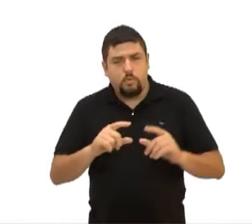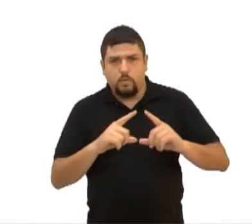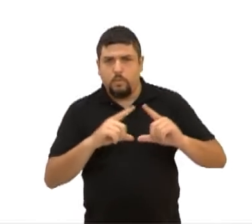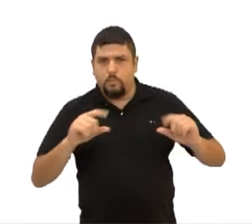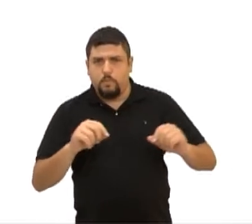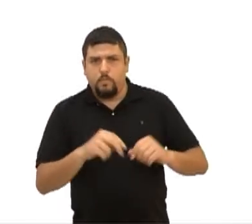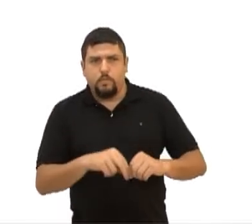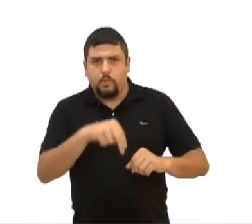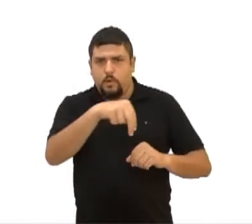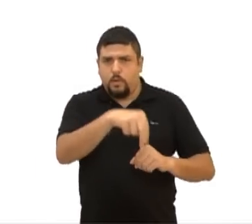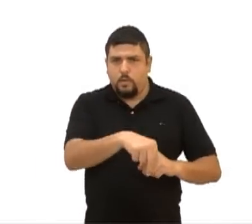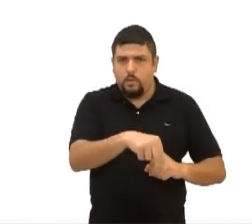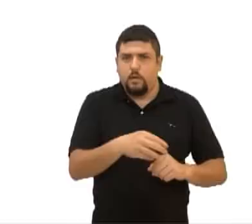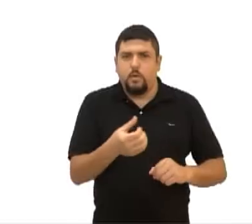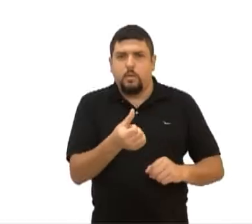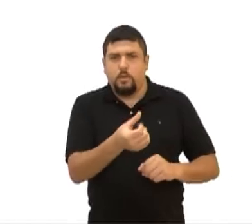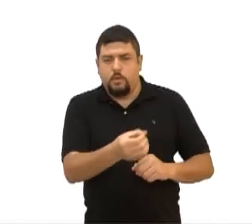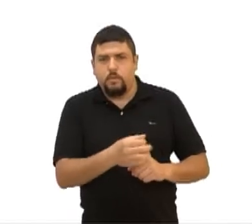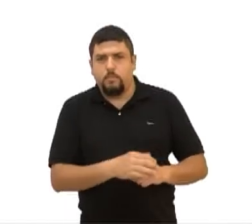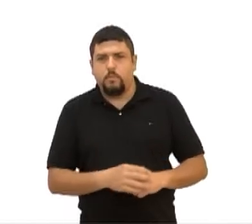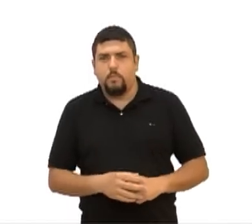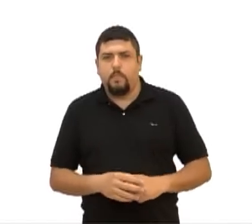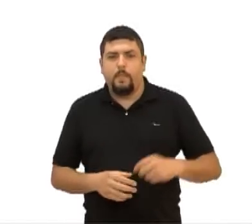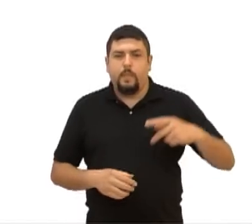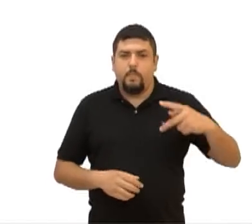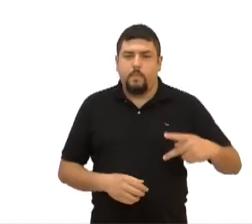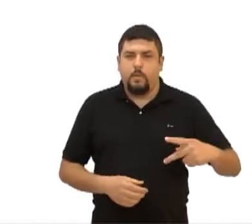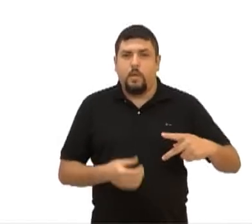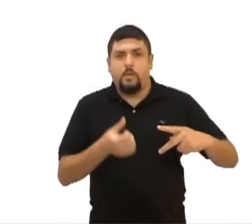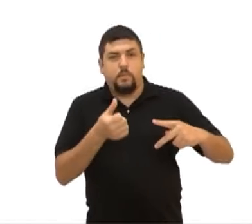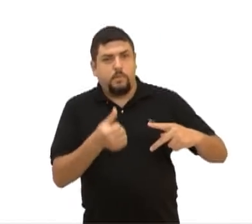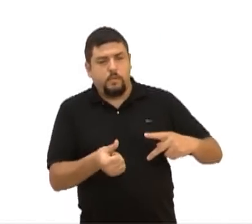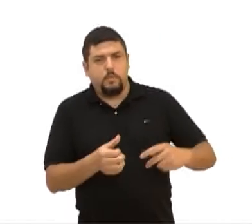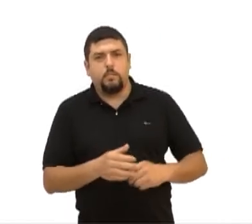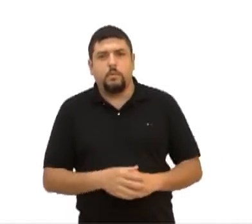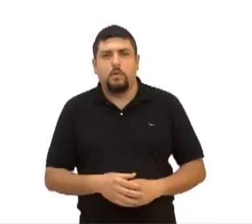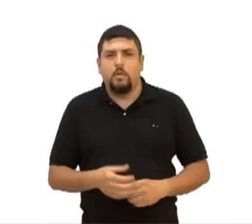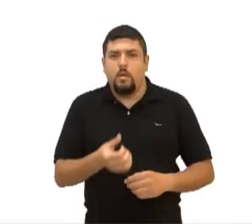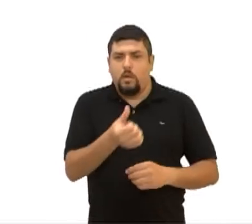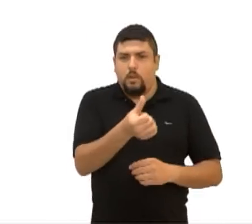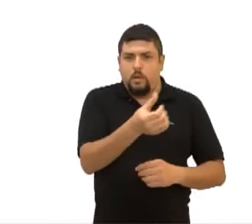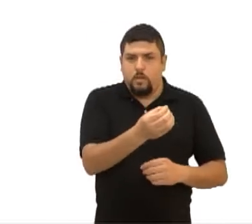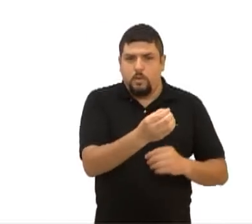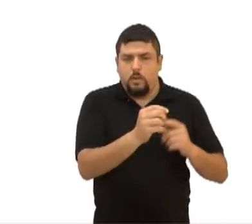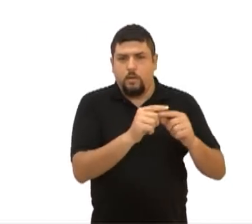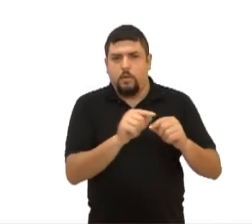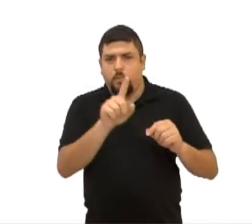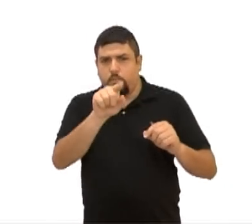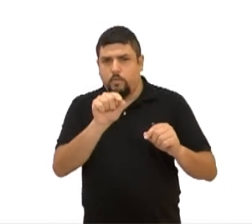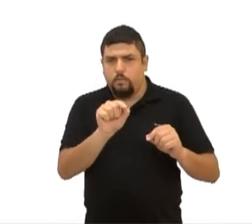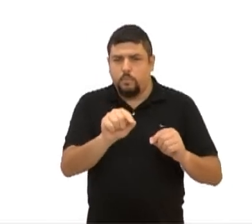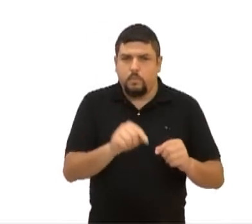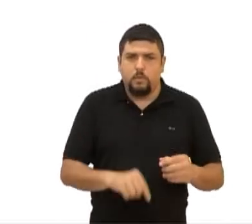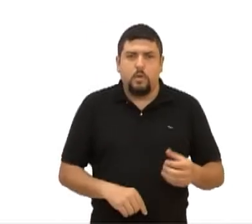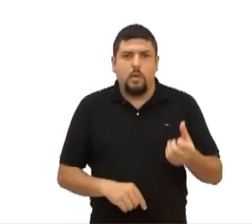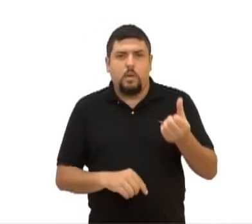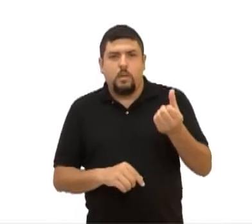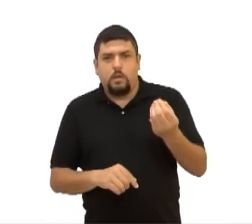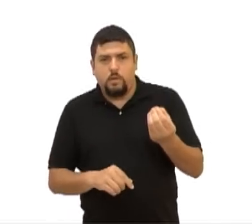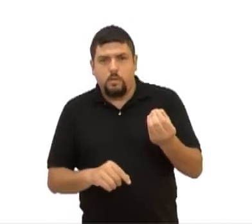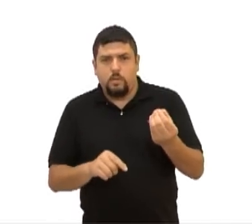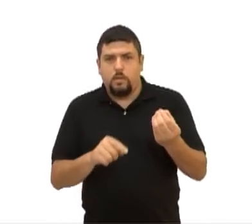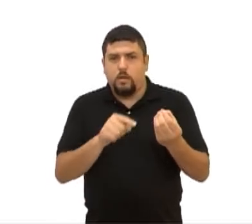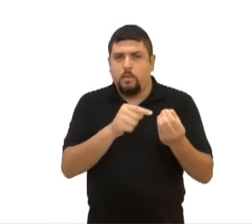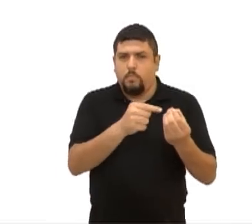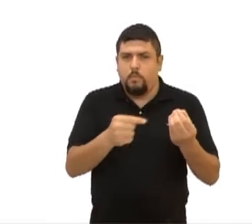é 60, 6 é P, então fica 60 fatorial, 60 menos 6, porque na fórmula é